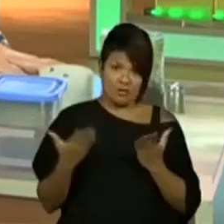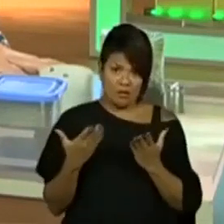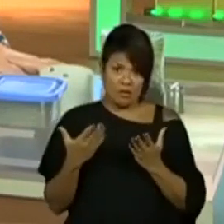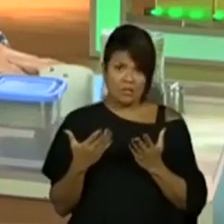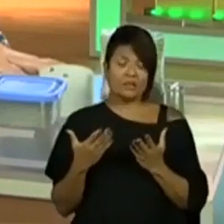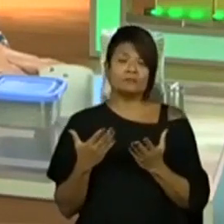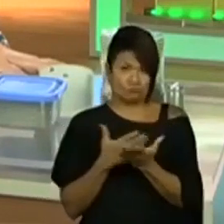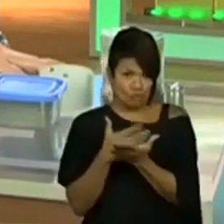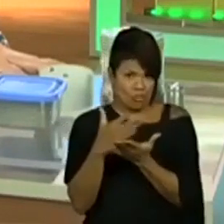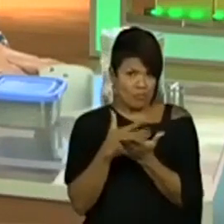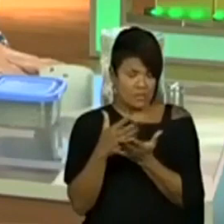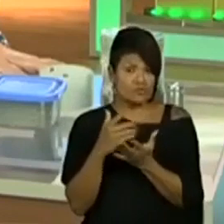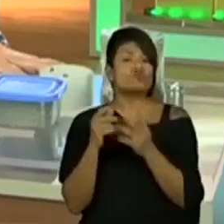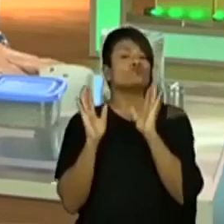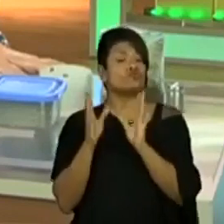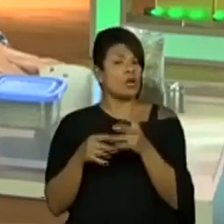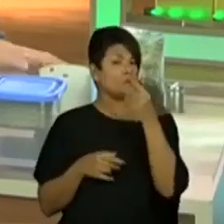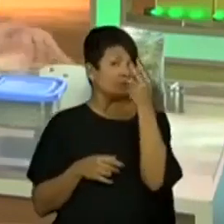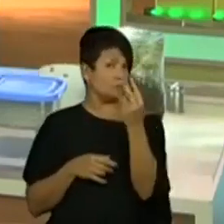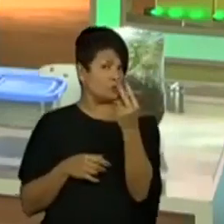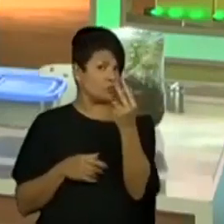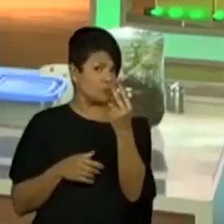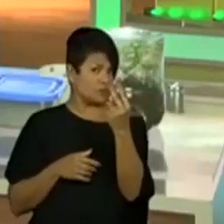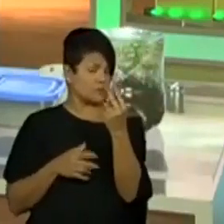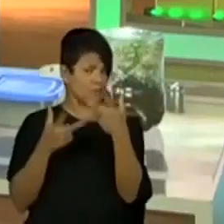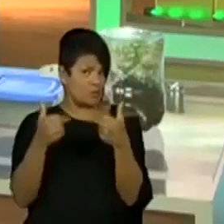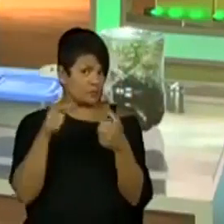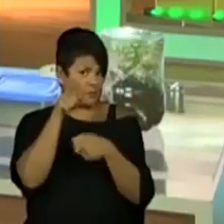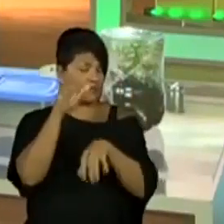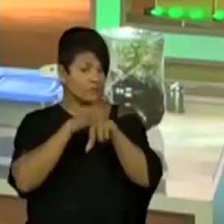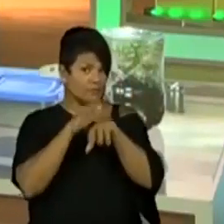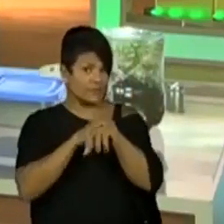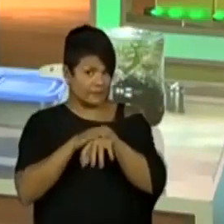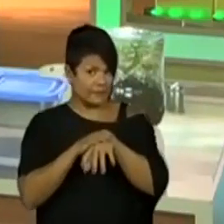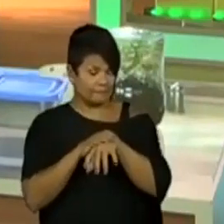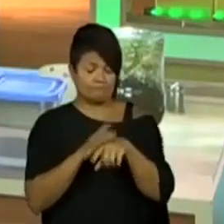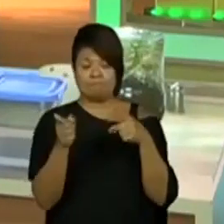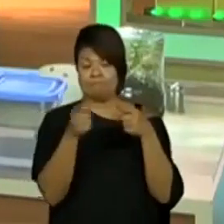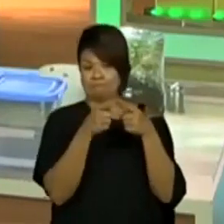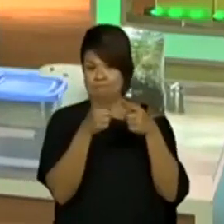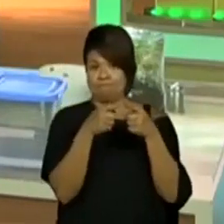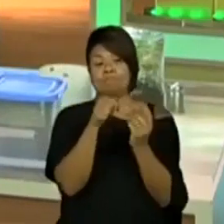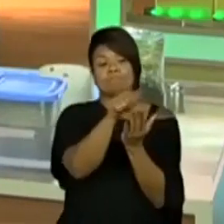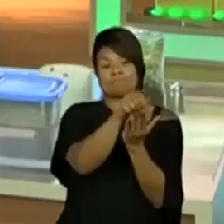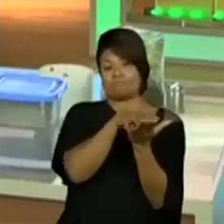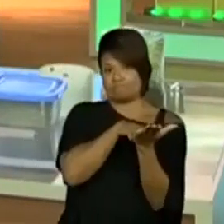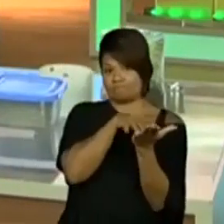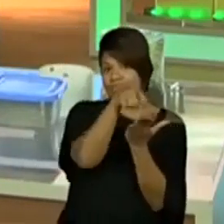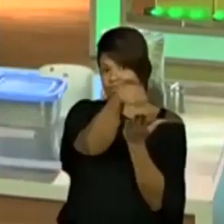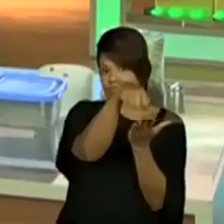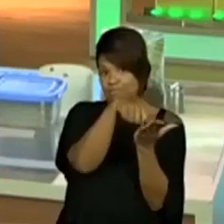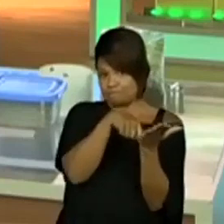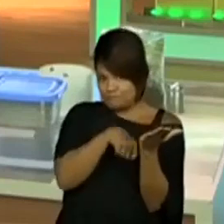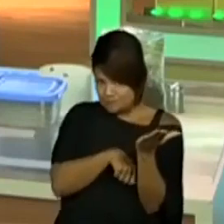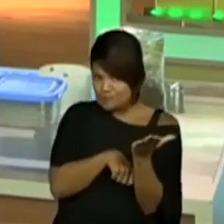eu deixei 2 missões para vocês. A primeira é registrar o que pode